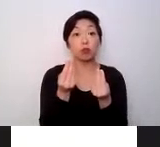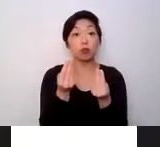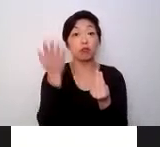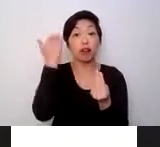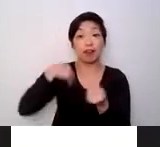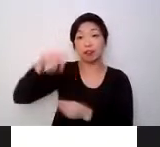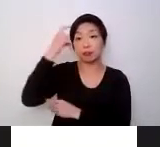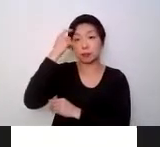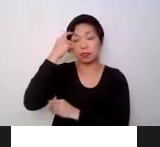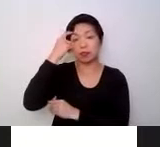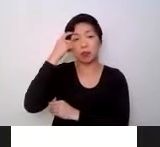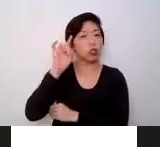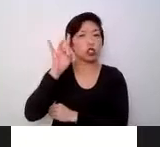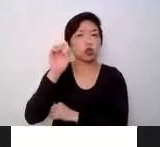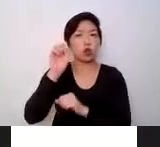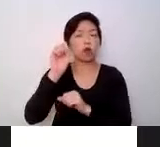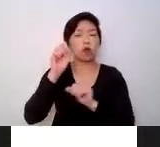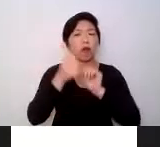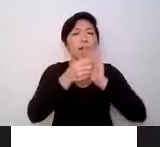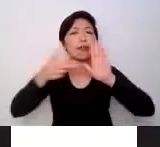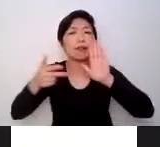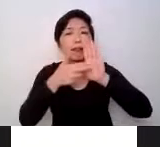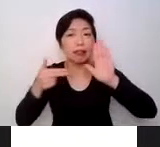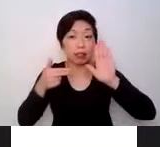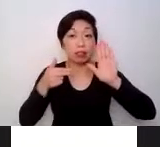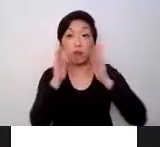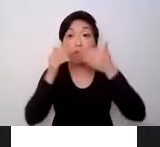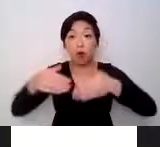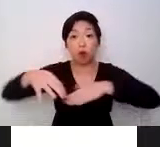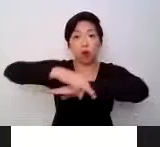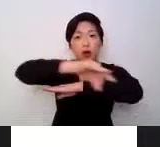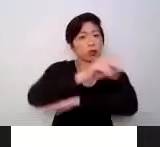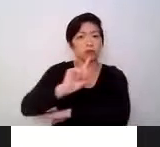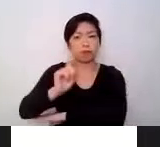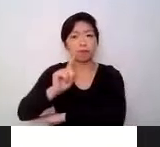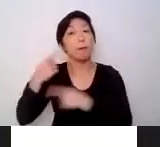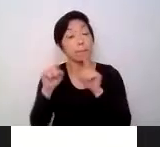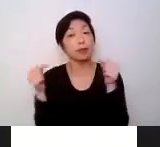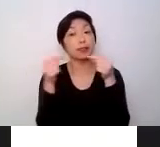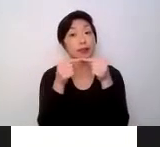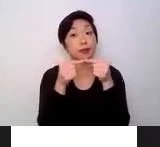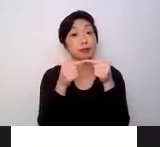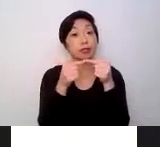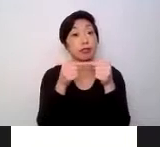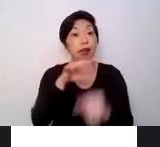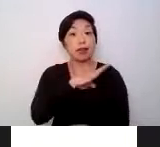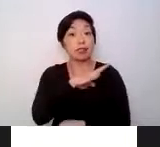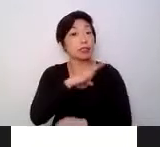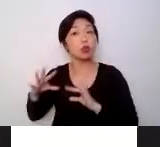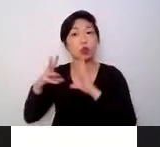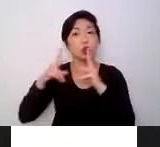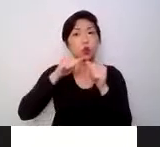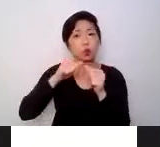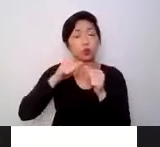na questão estética da arquitetura, mas na consideração da cidade como um todo, né, o quanto a